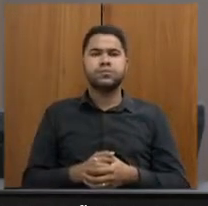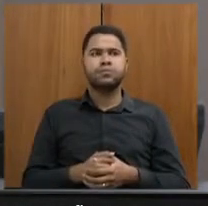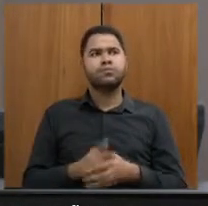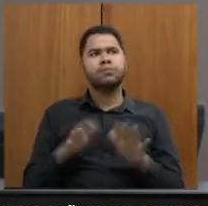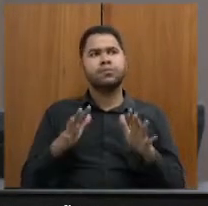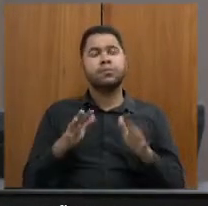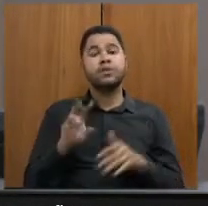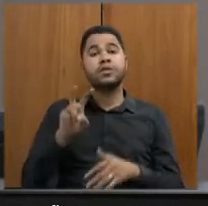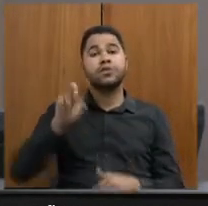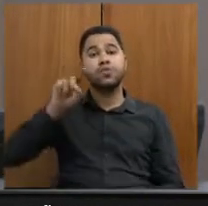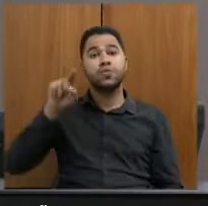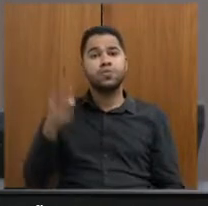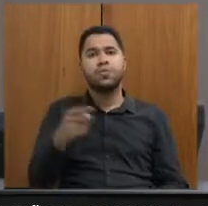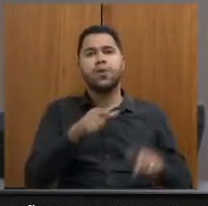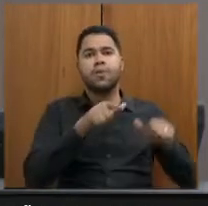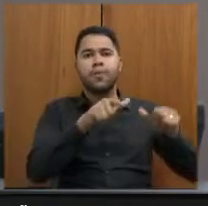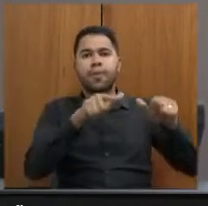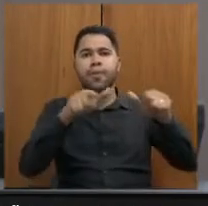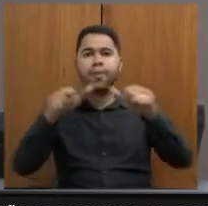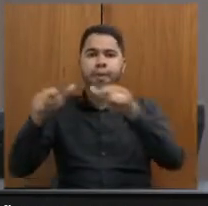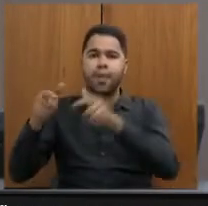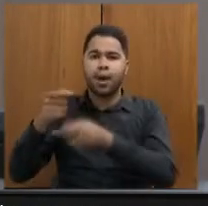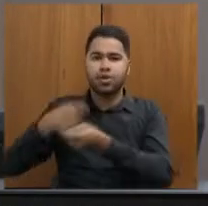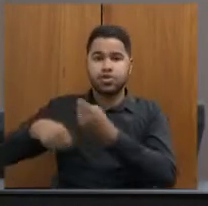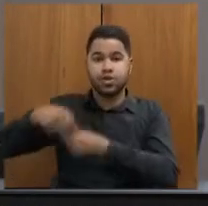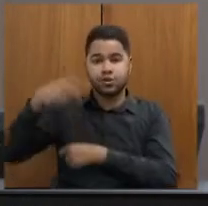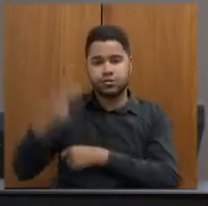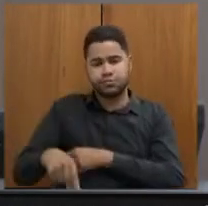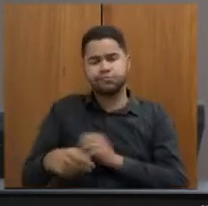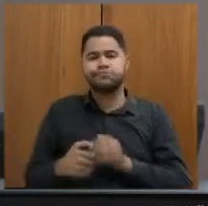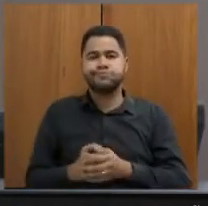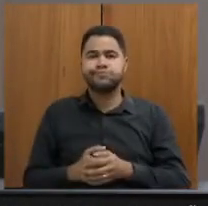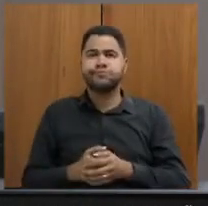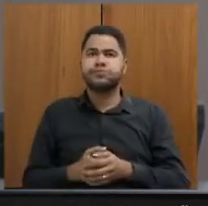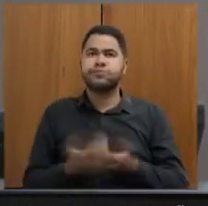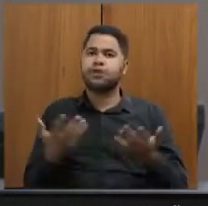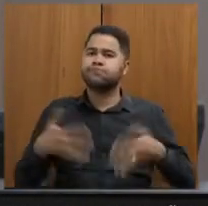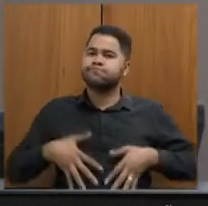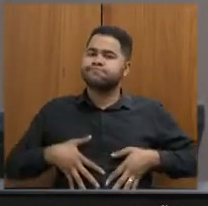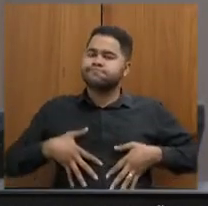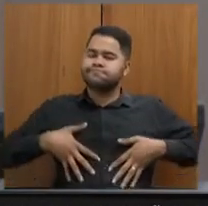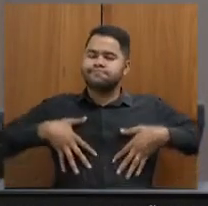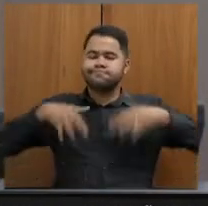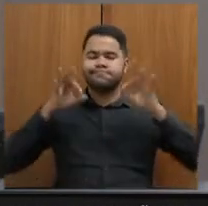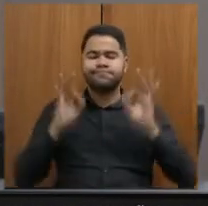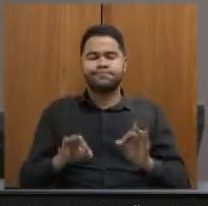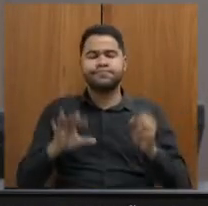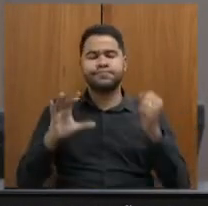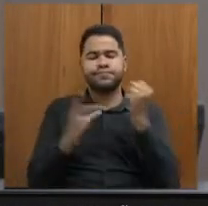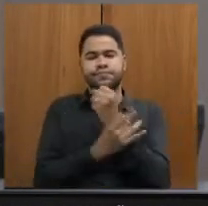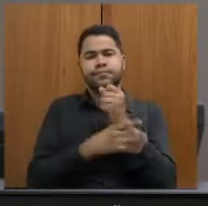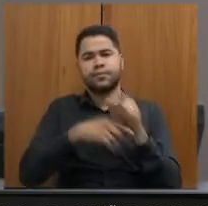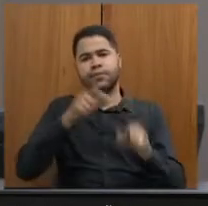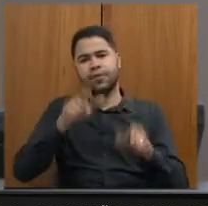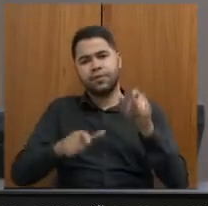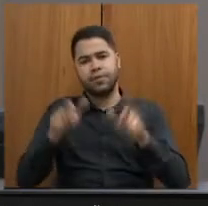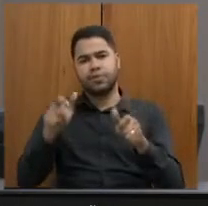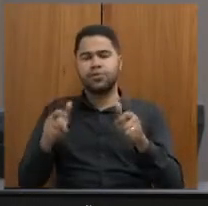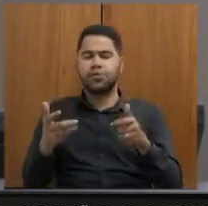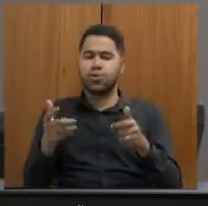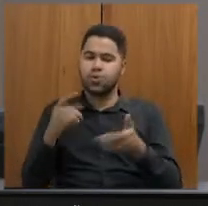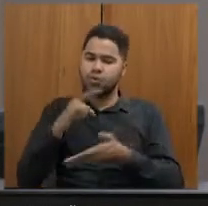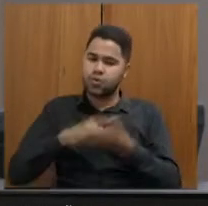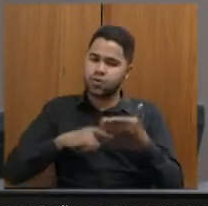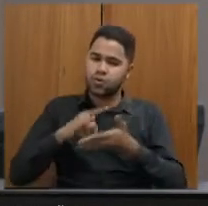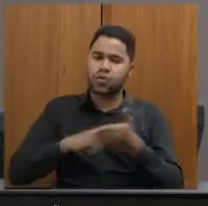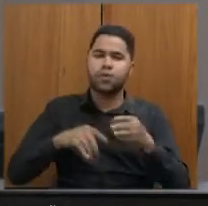devemos entregar mais de 5.000 títulos durante a sugestão então isso tem trazido dignidade e segurança para quem tá lá na ponta tendo